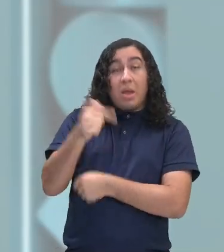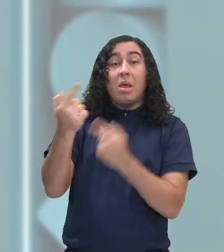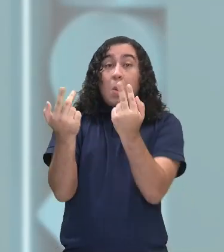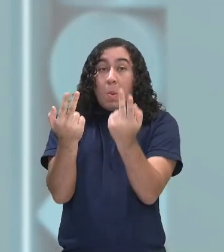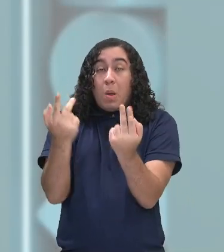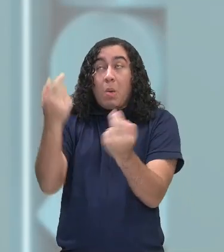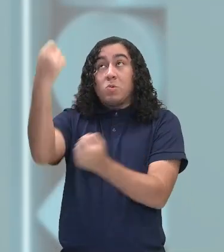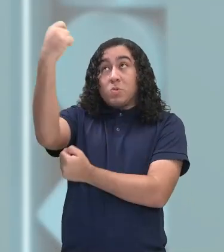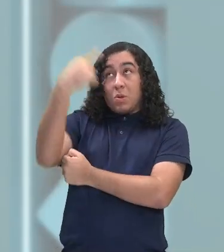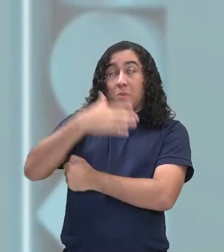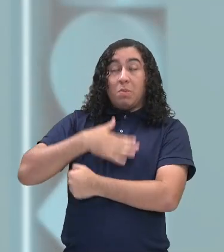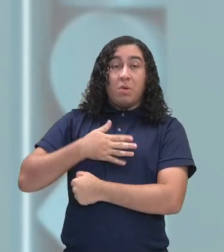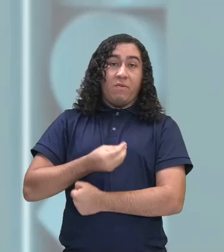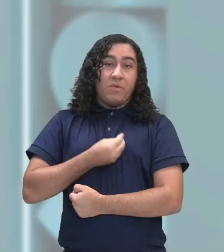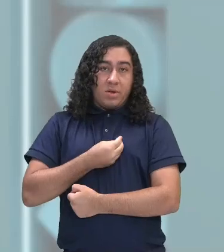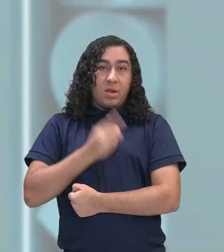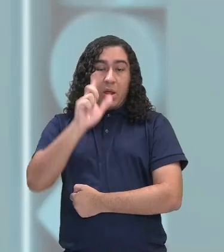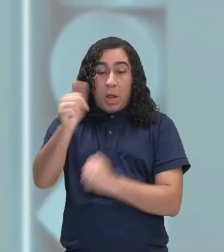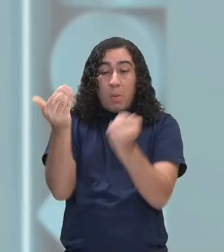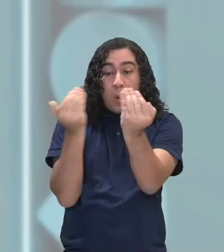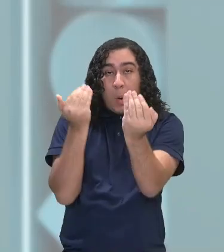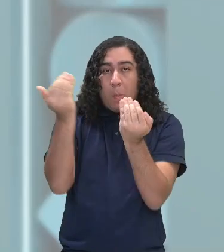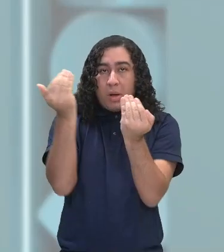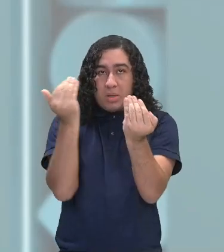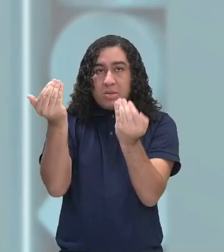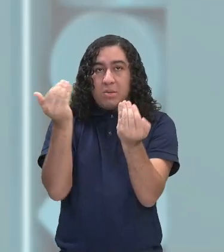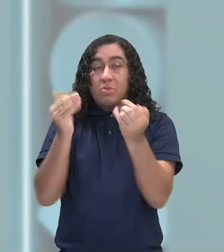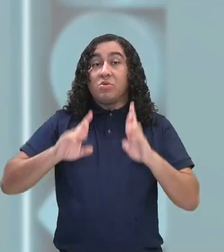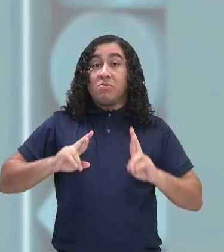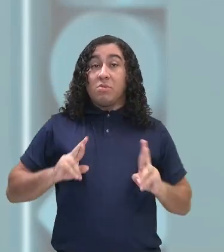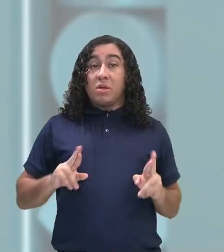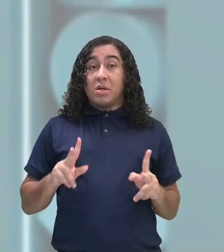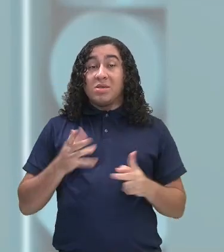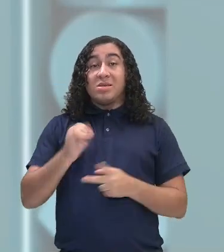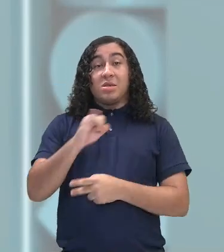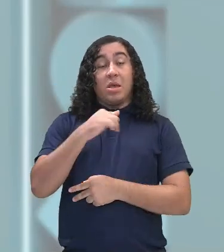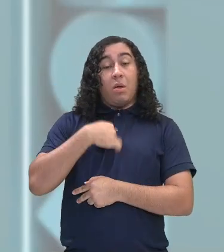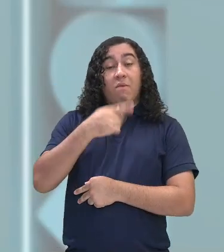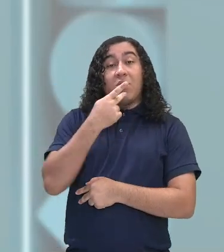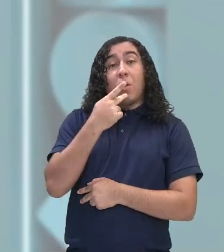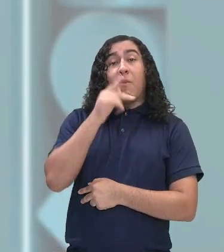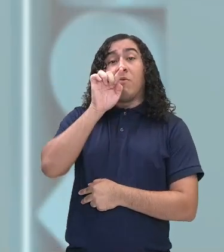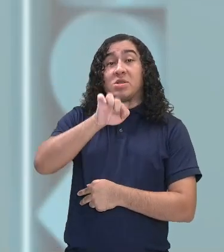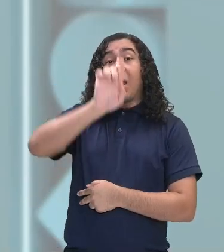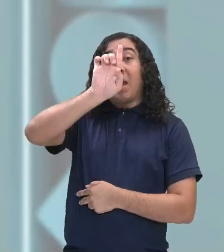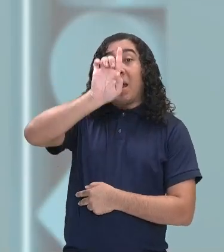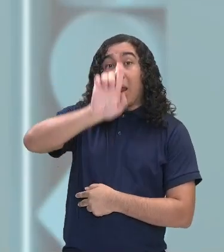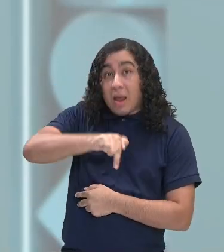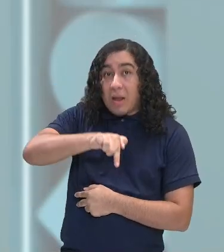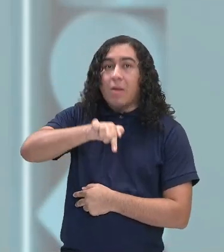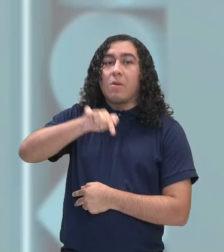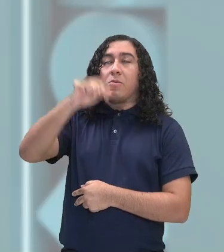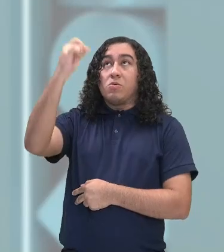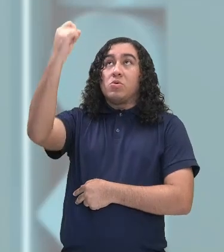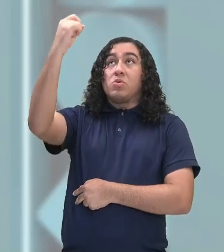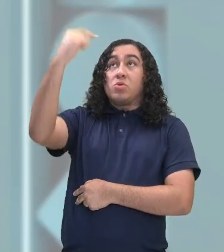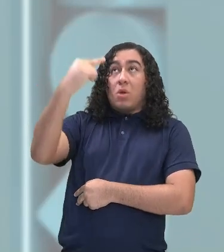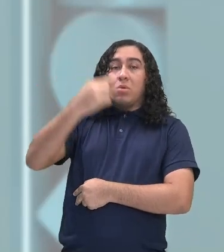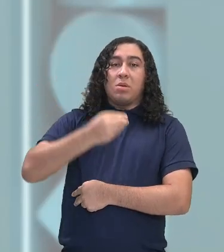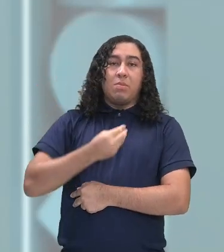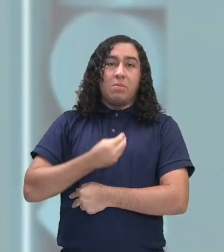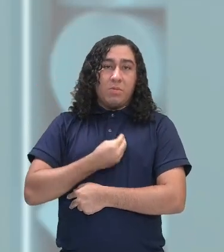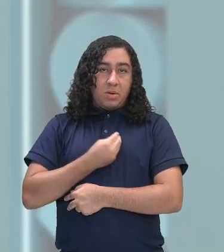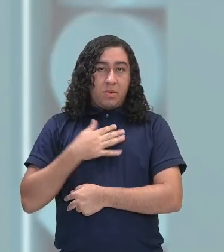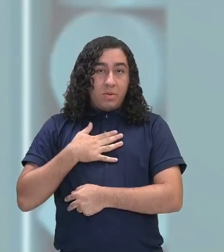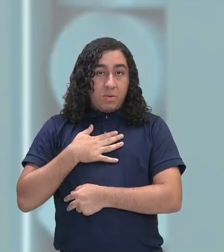em minha vida. É uma comparação. Mas quando eu digo você é o sol da minha vida, viu como